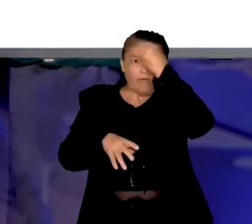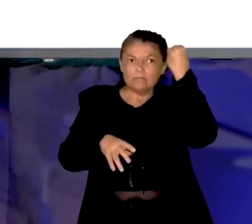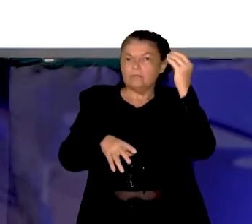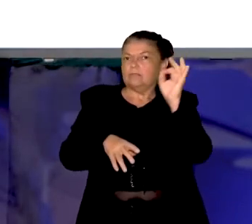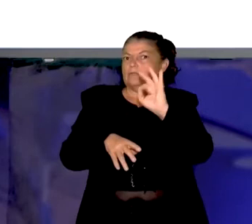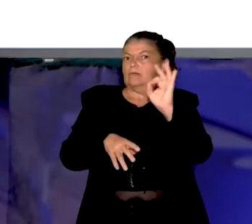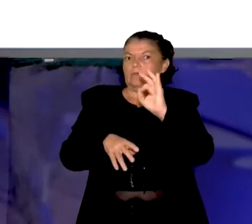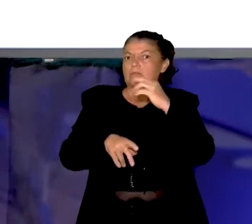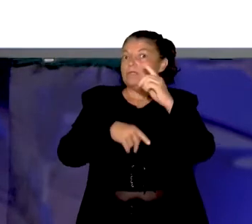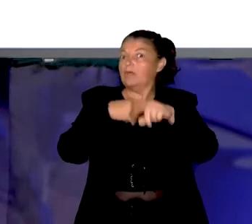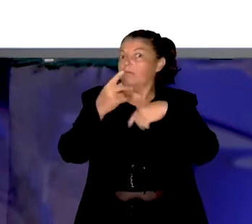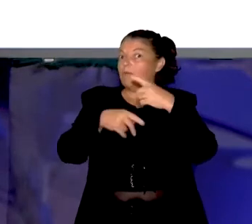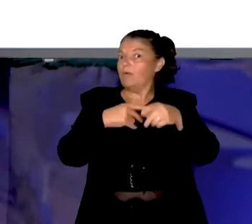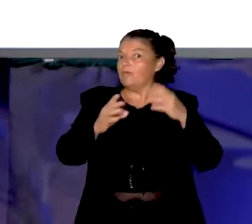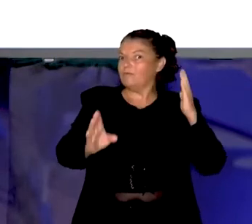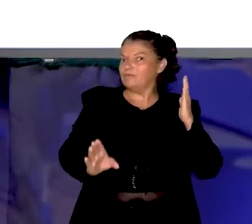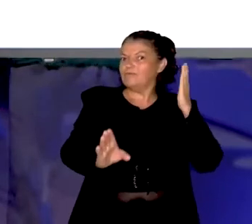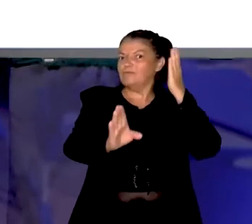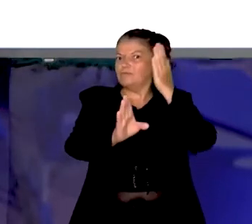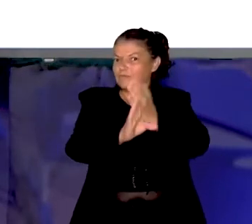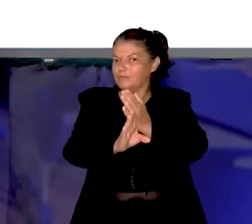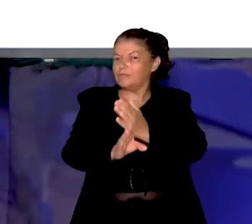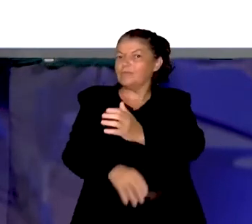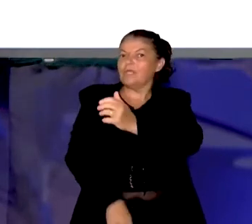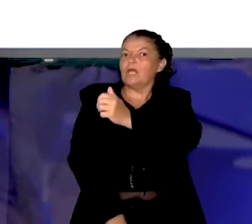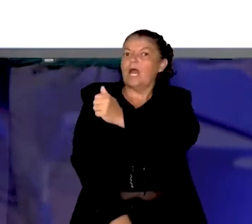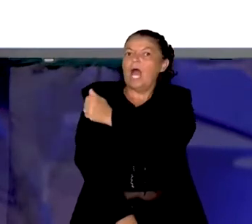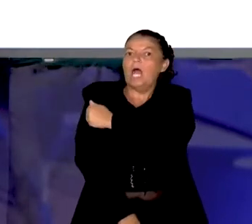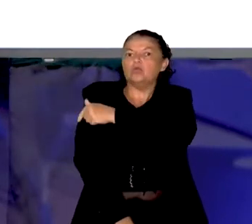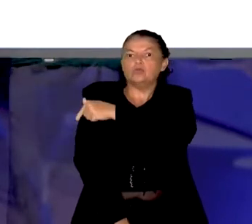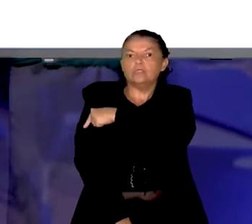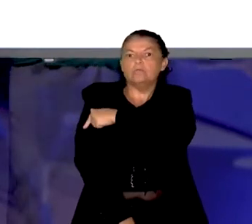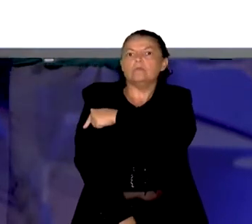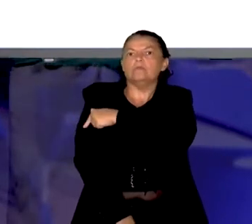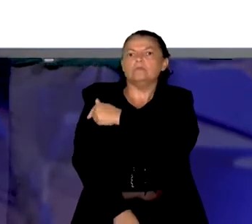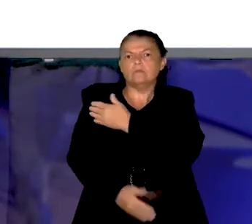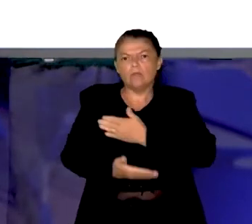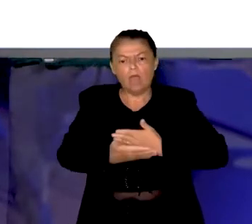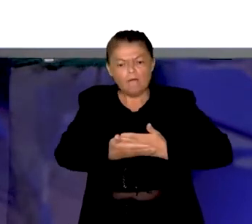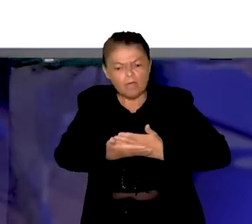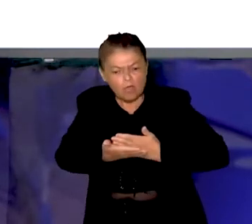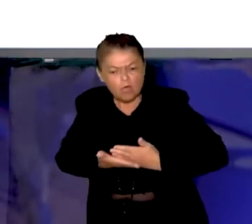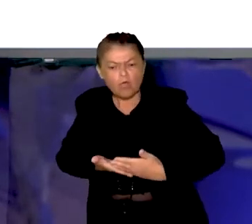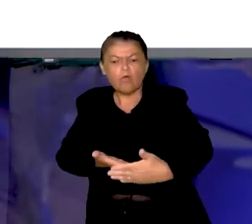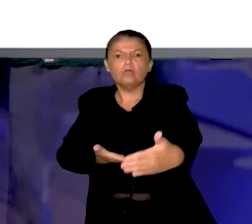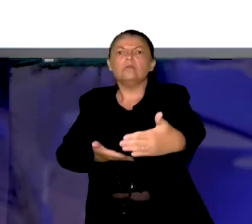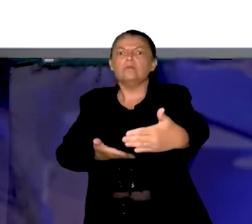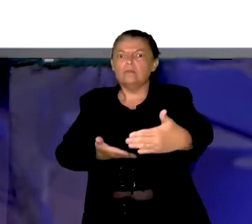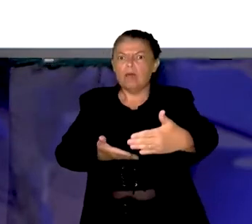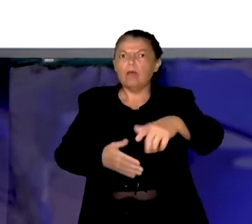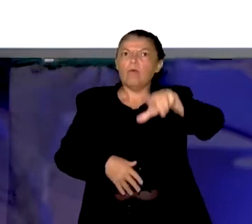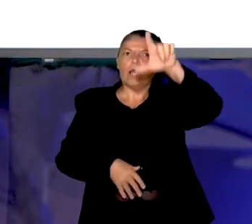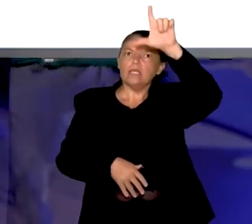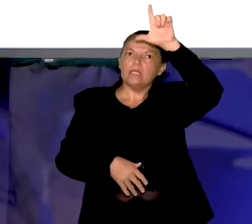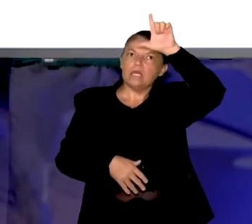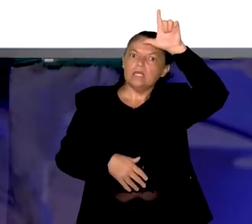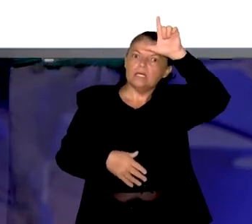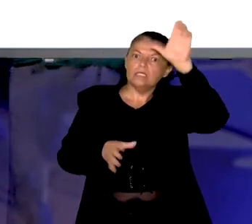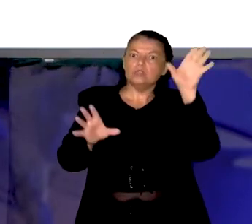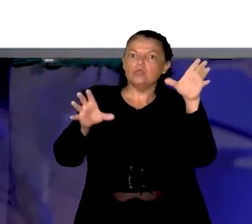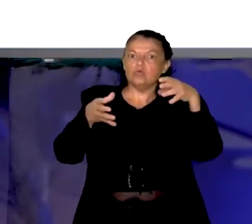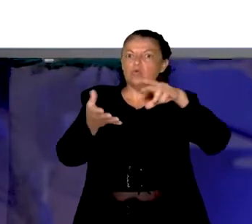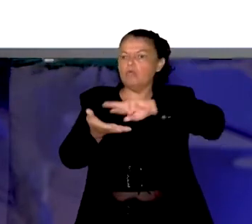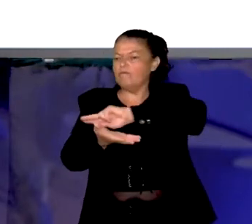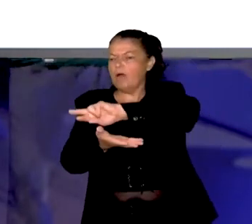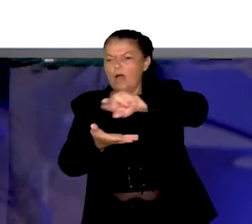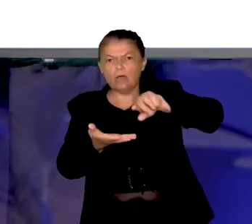encontros, nós com você, aluno do 7º ano, vamos continuar refletindo a questão das lideranças religiosas. Existem várias, vamos